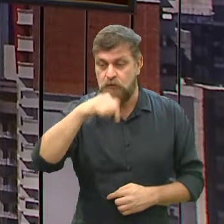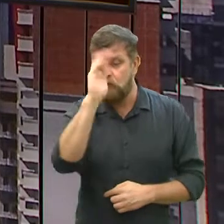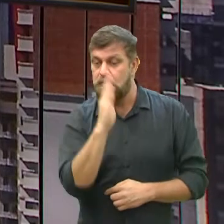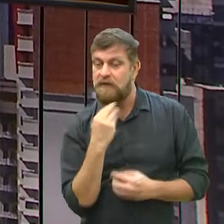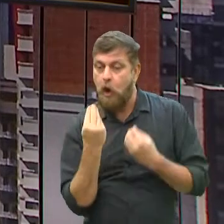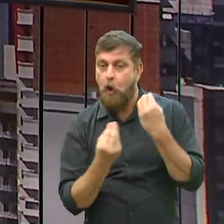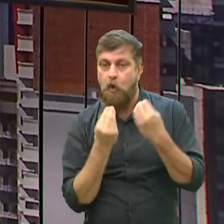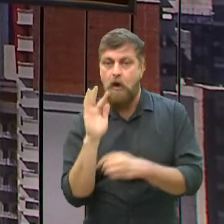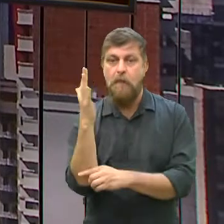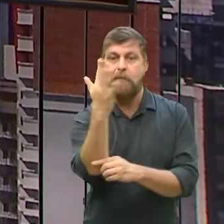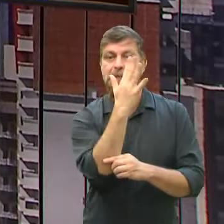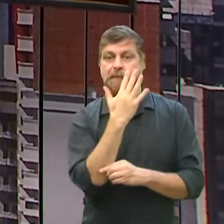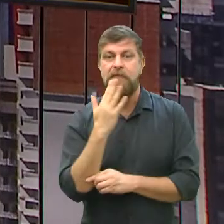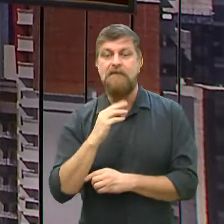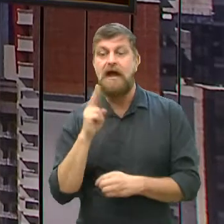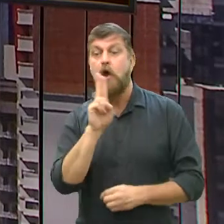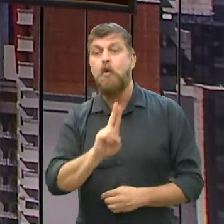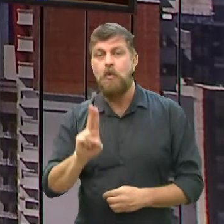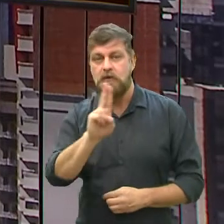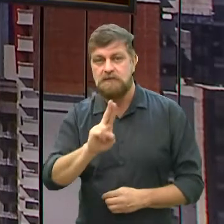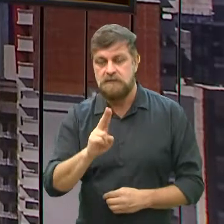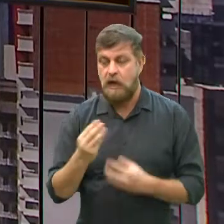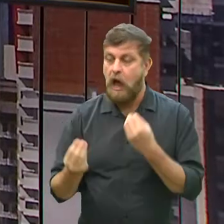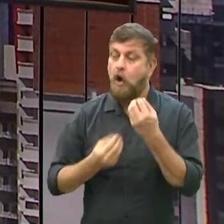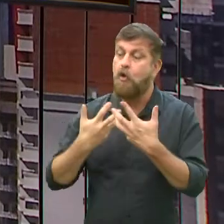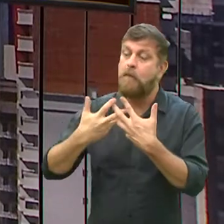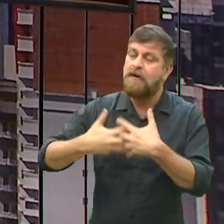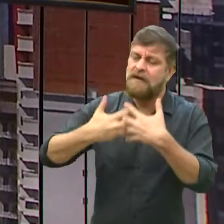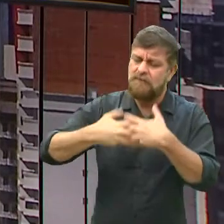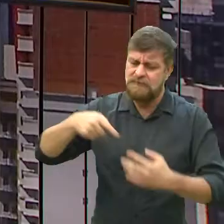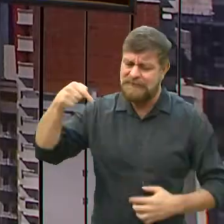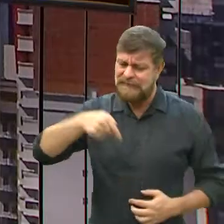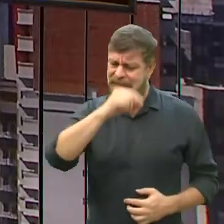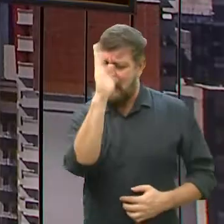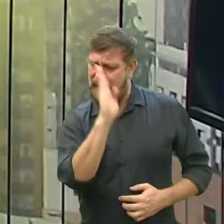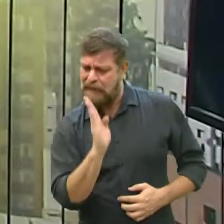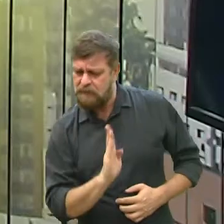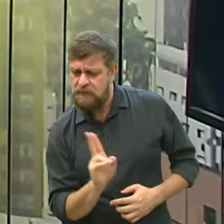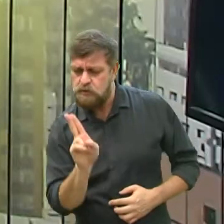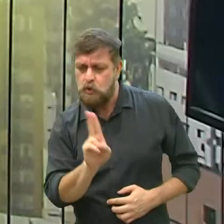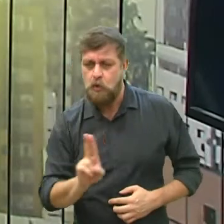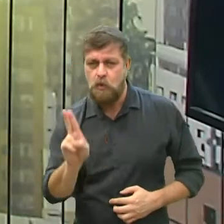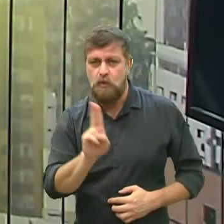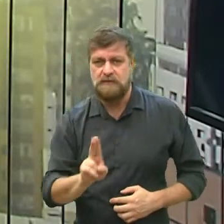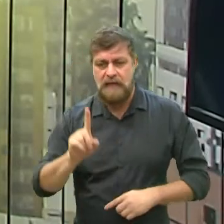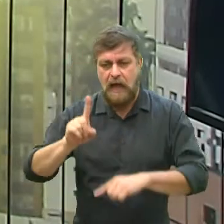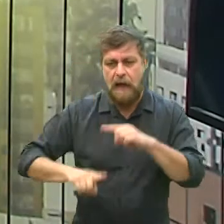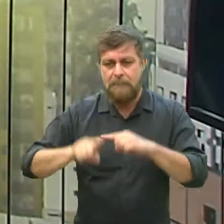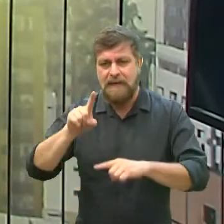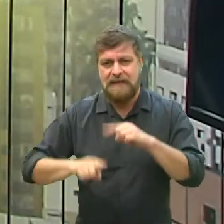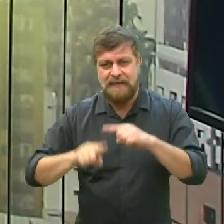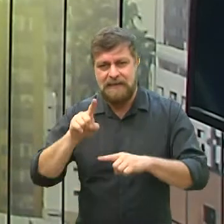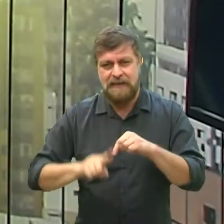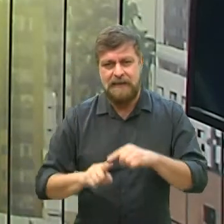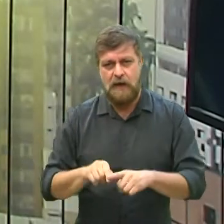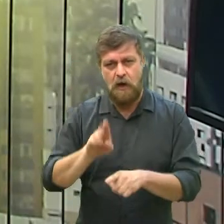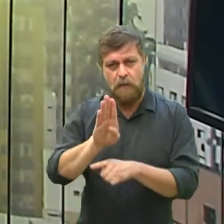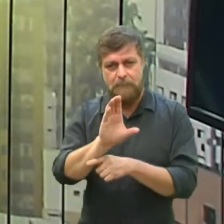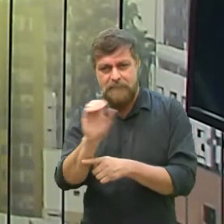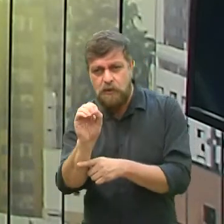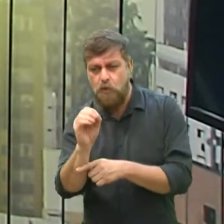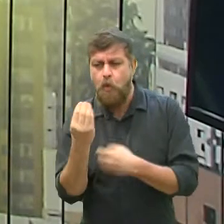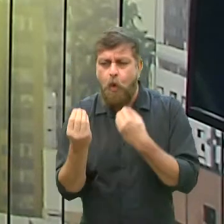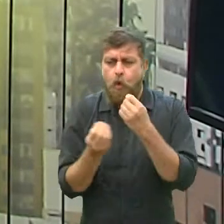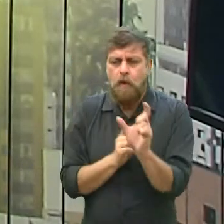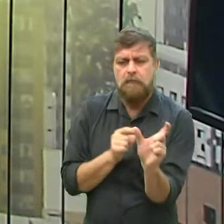Brasil. E como que funciona essa utilização da biomassa aqui no Brasil hoje? Isso acontece já há um tempo. Como que é o